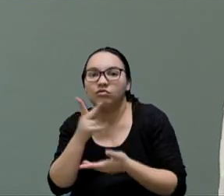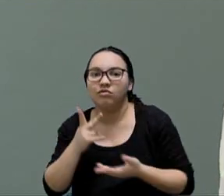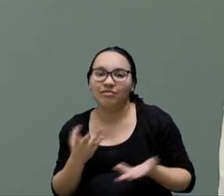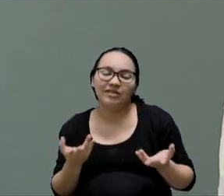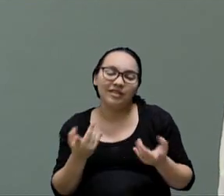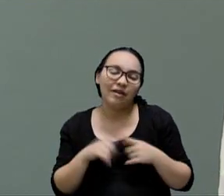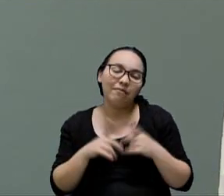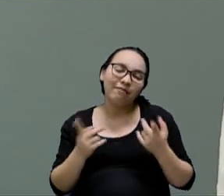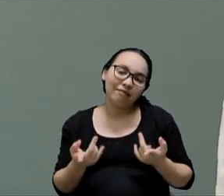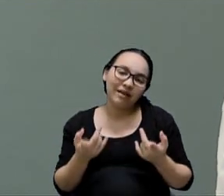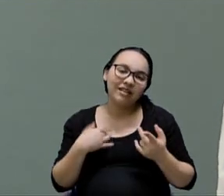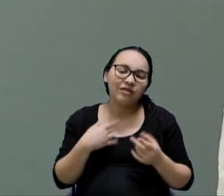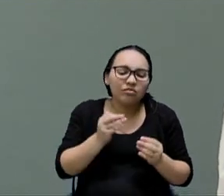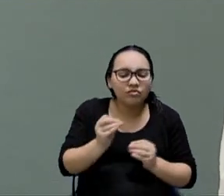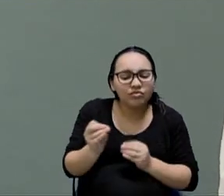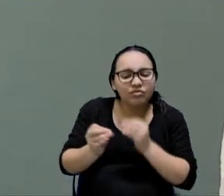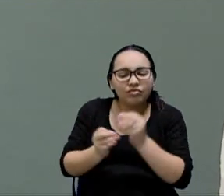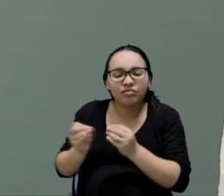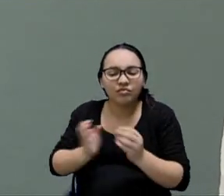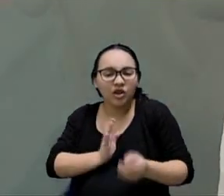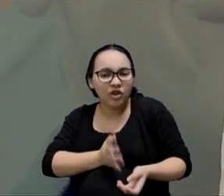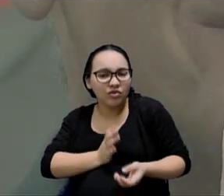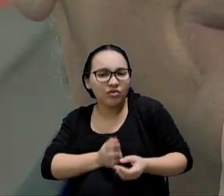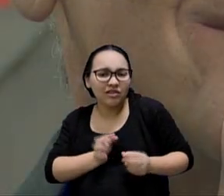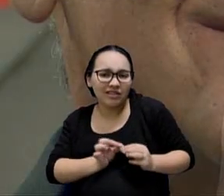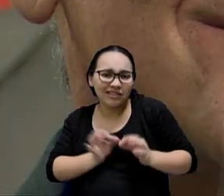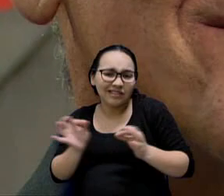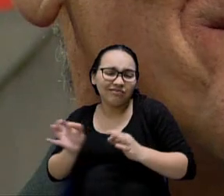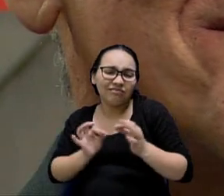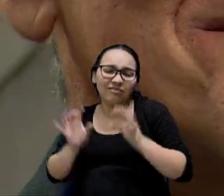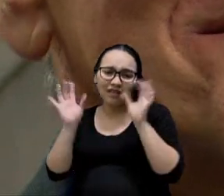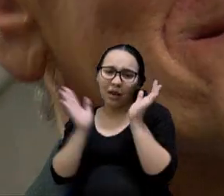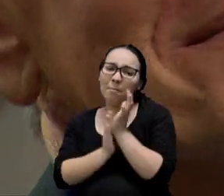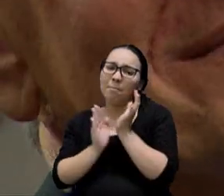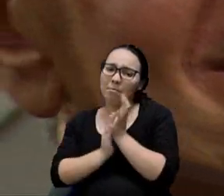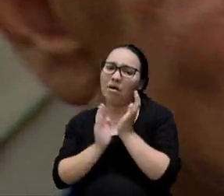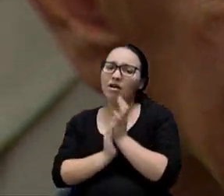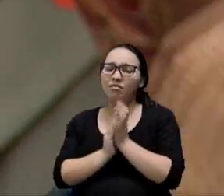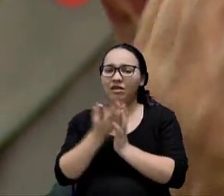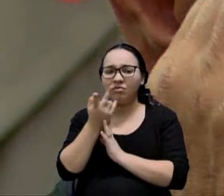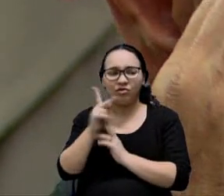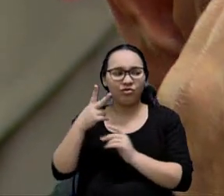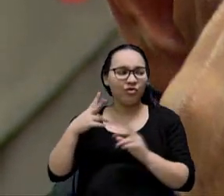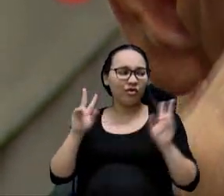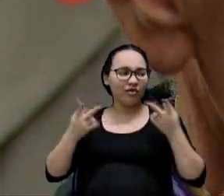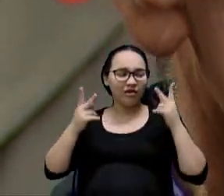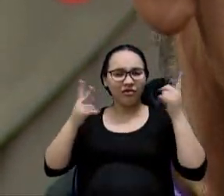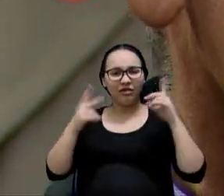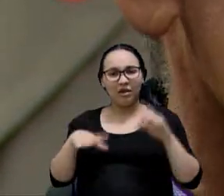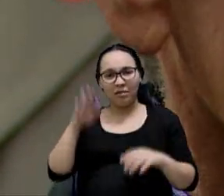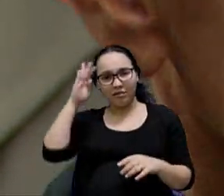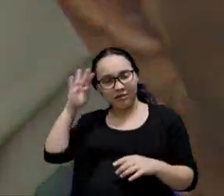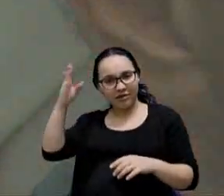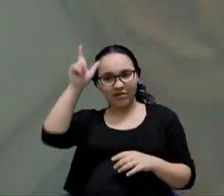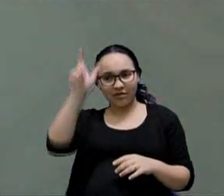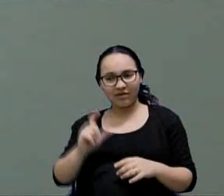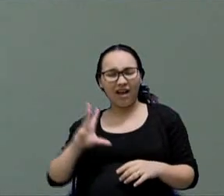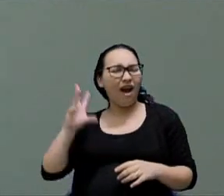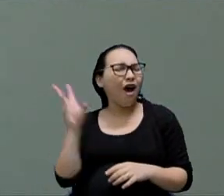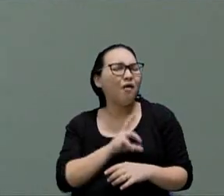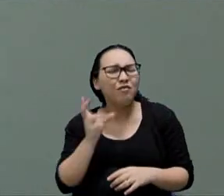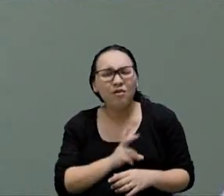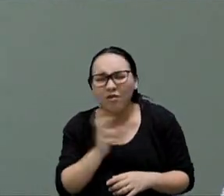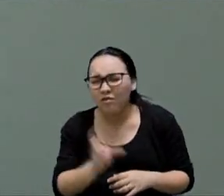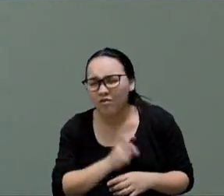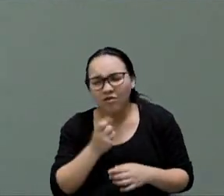te entregando pedaços dele junto com o nosso coração. Parabéns por essa conquista e, principalmente, por ser você. Te amamos